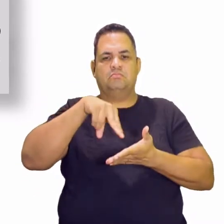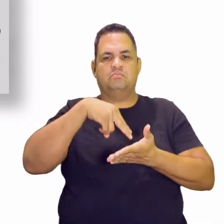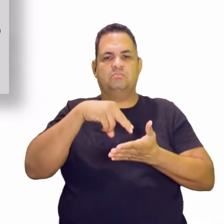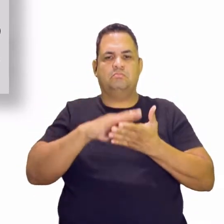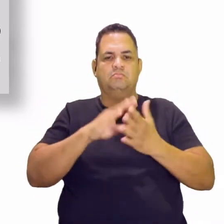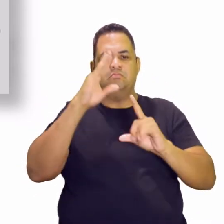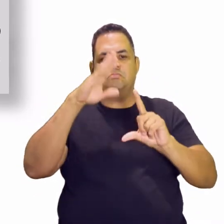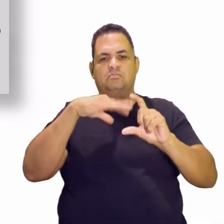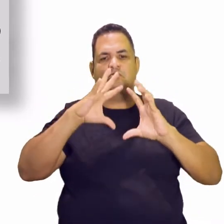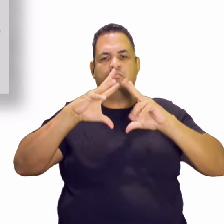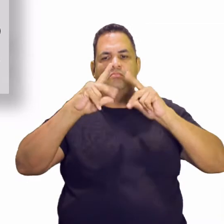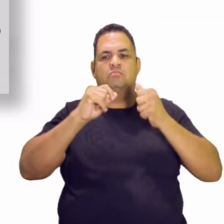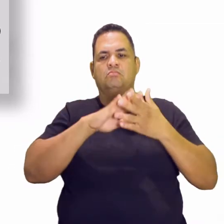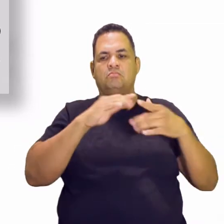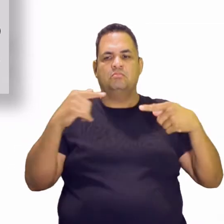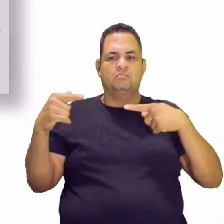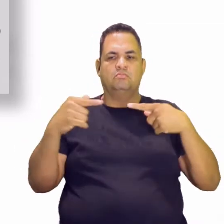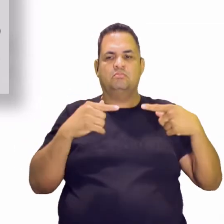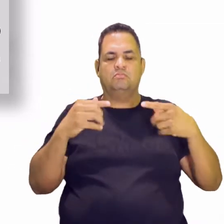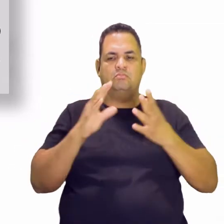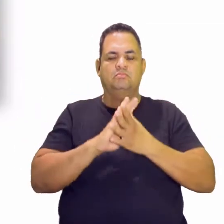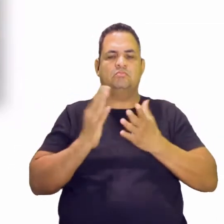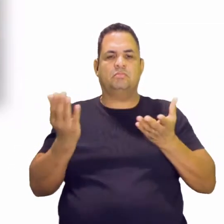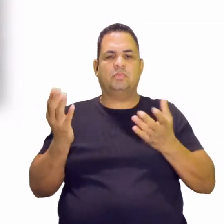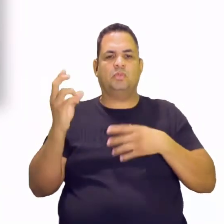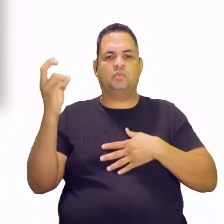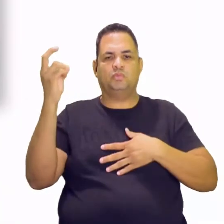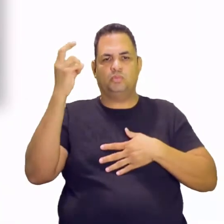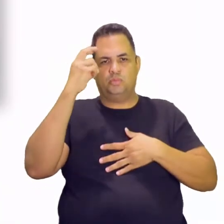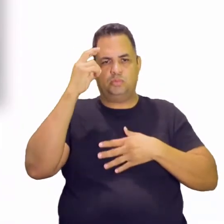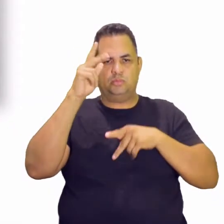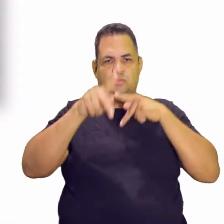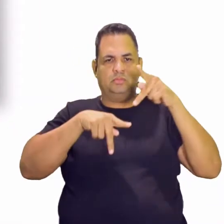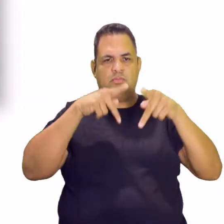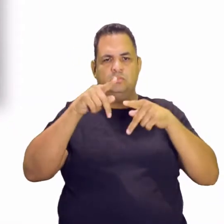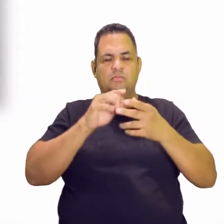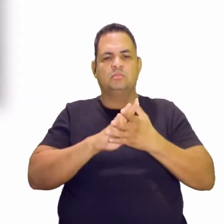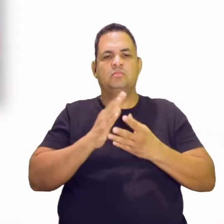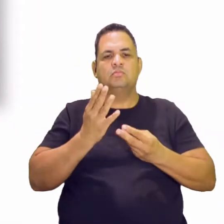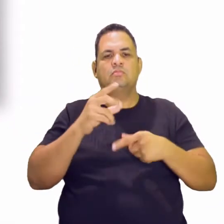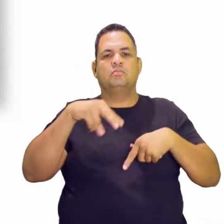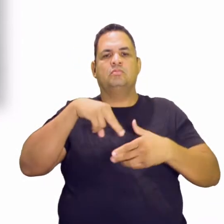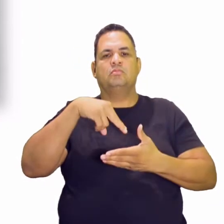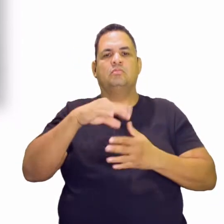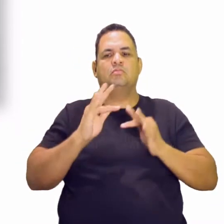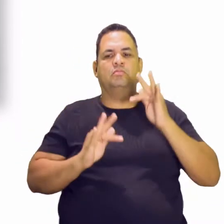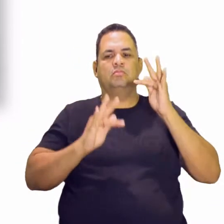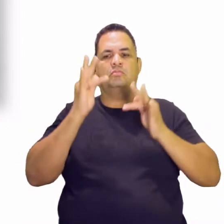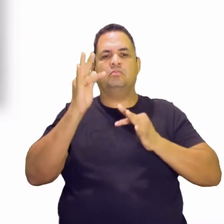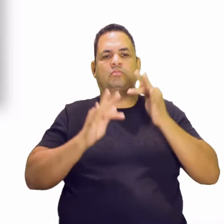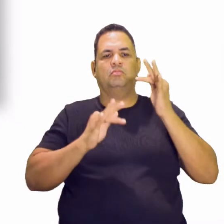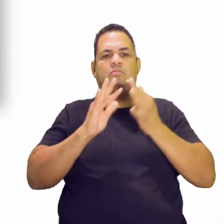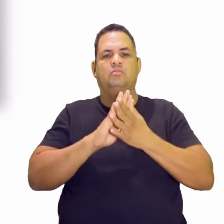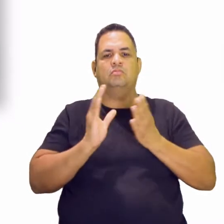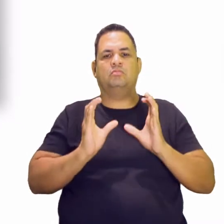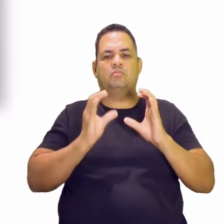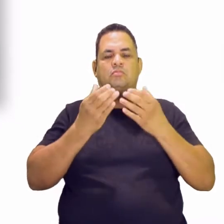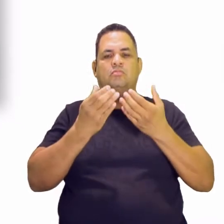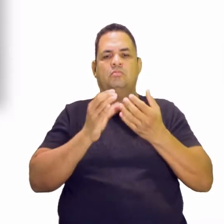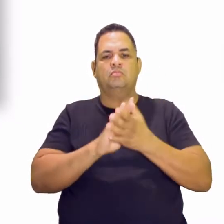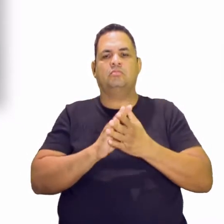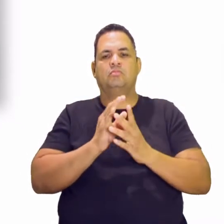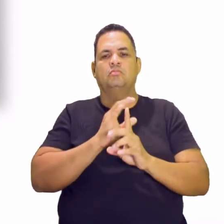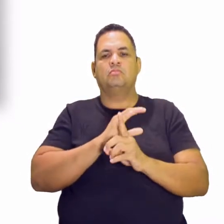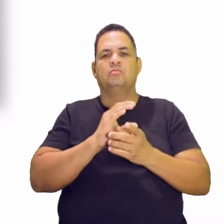os mitos, tudo que está relacionado à cultura popular. As danças folclóricas também é um conjunto de danças